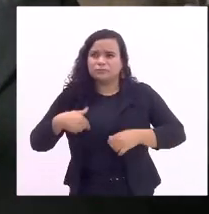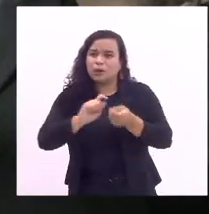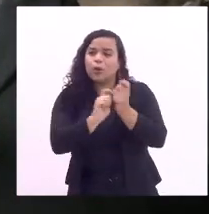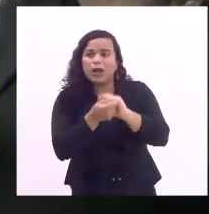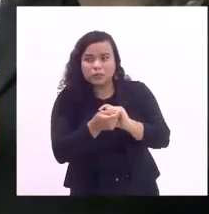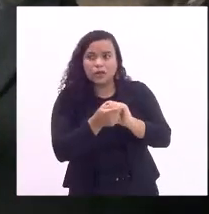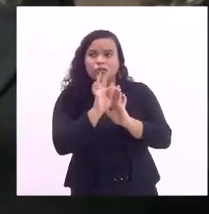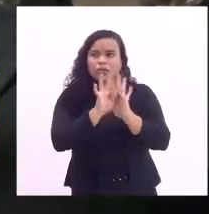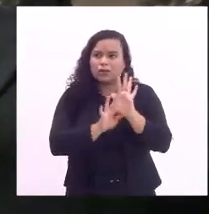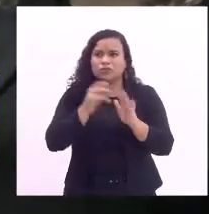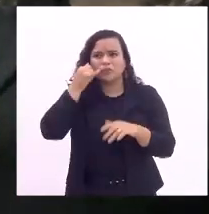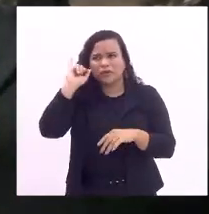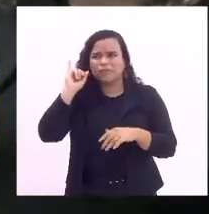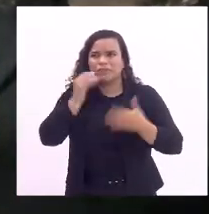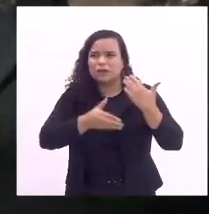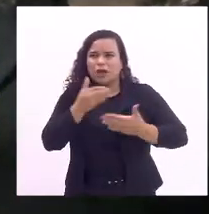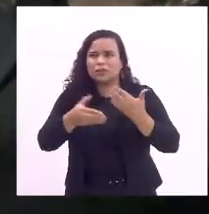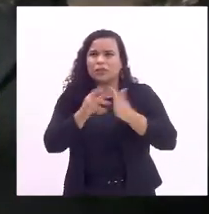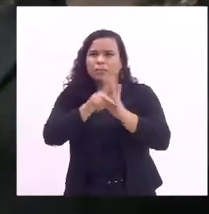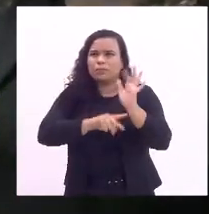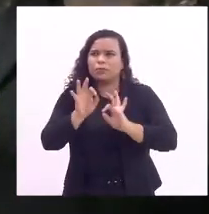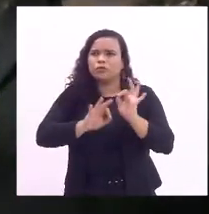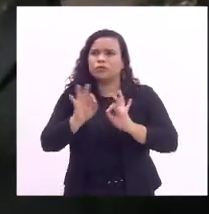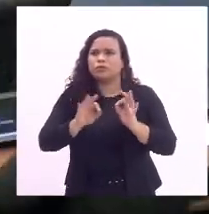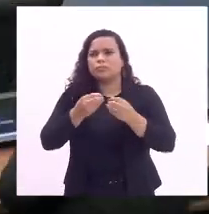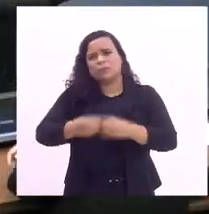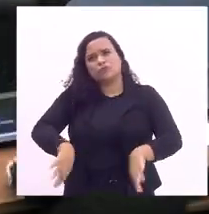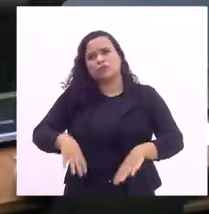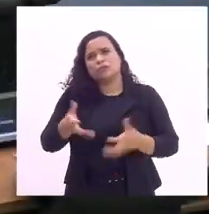para não prejudicar o andamento do projeto, se Vossa Excelência permitir.